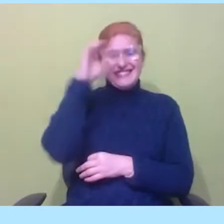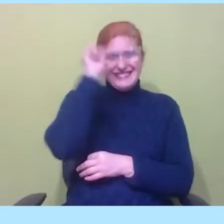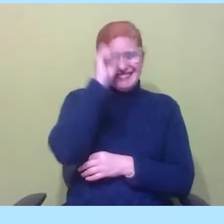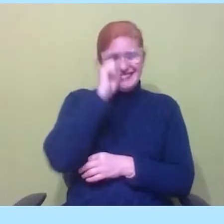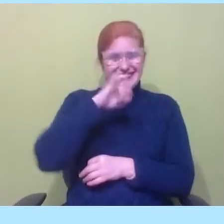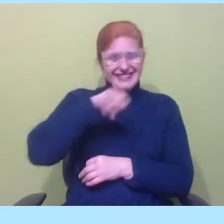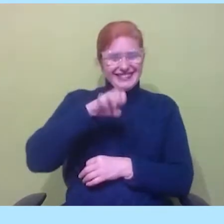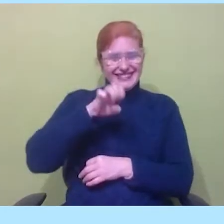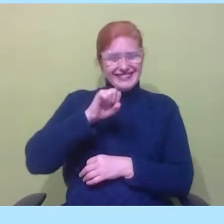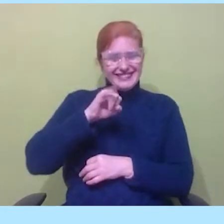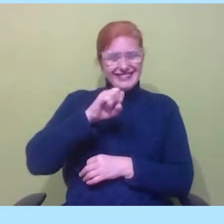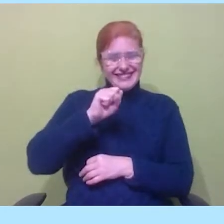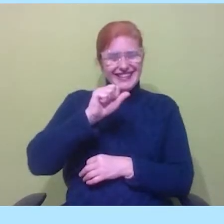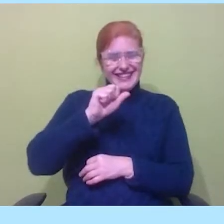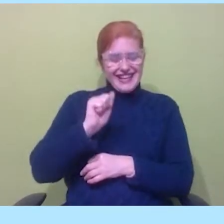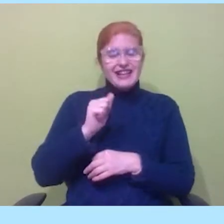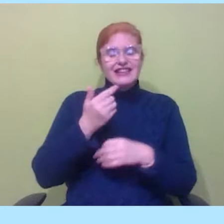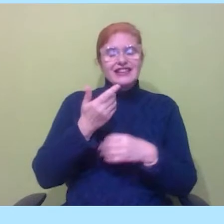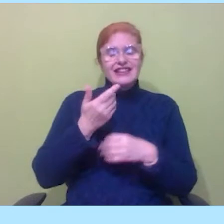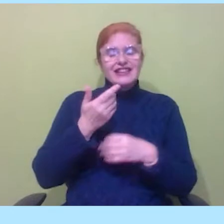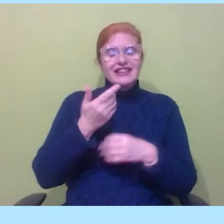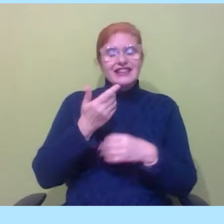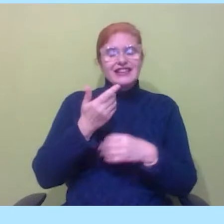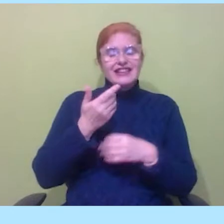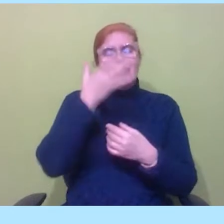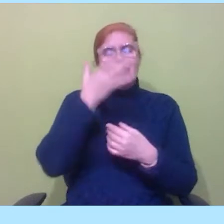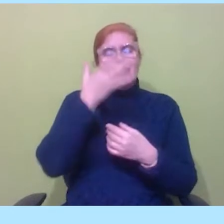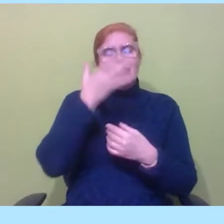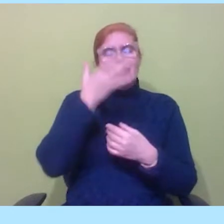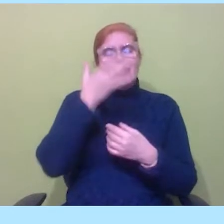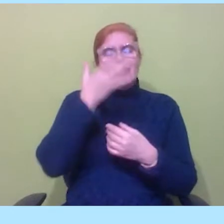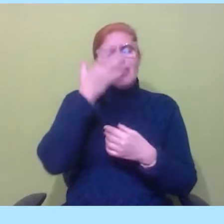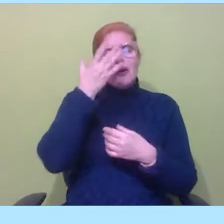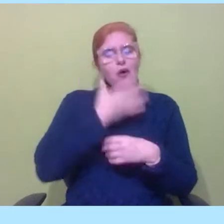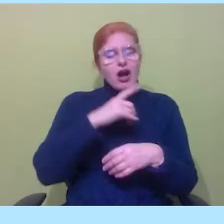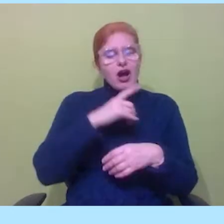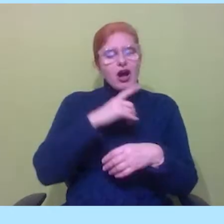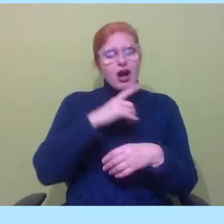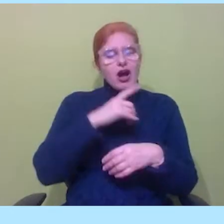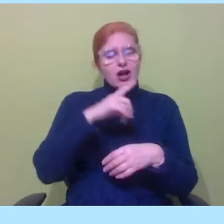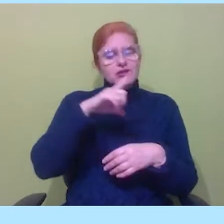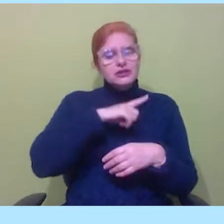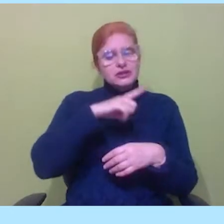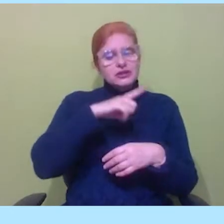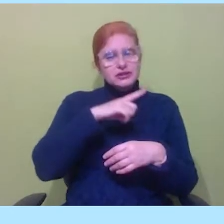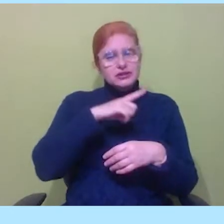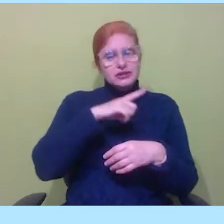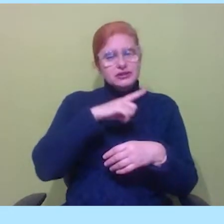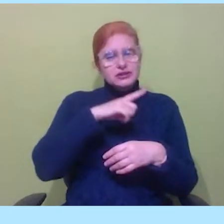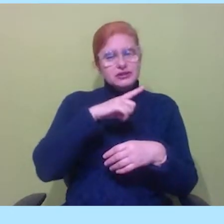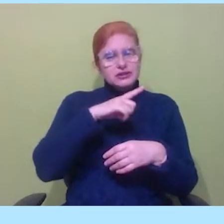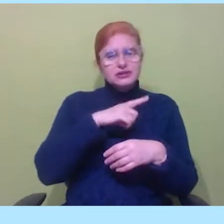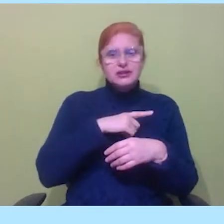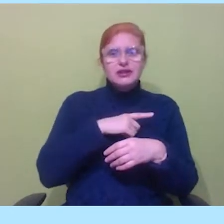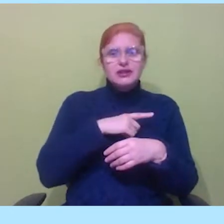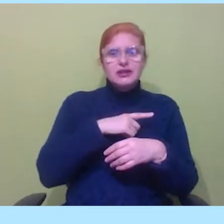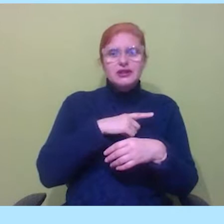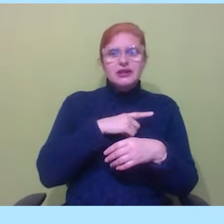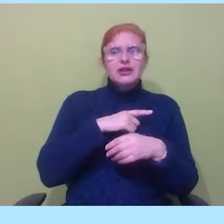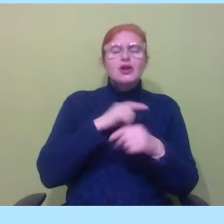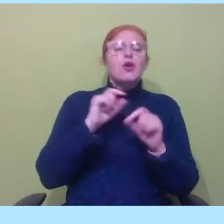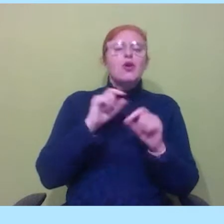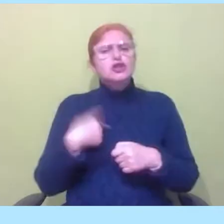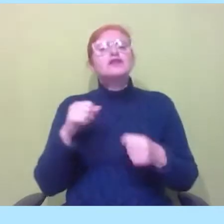Ótimo. Que eu acho que tem muito disso também. O que é possível para a gente fazer dentro disso, né? Nanda, você quer colocar também